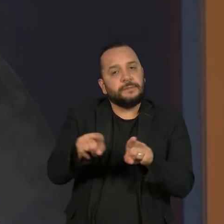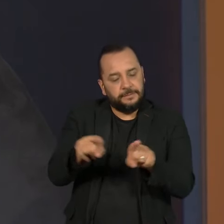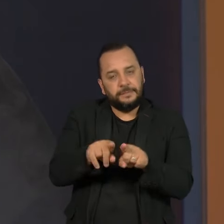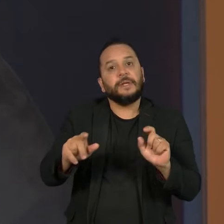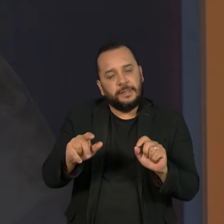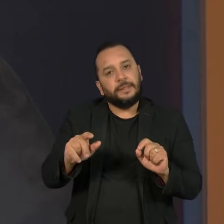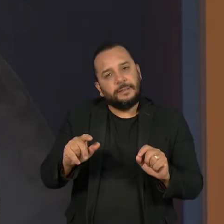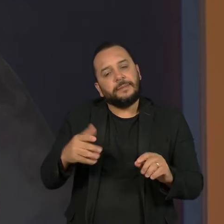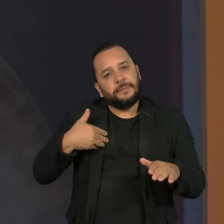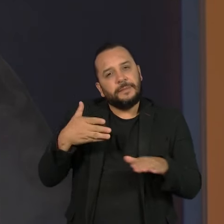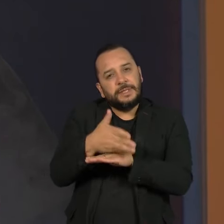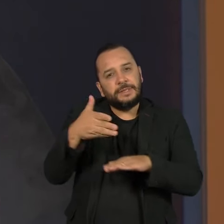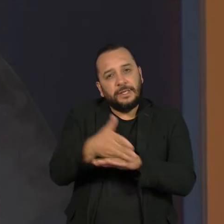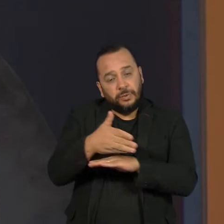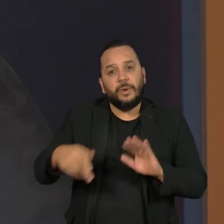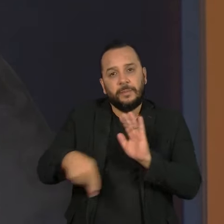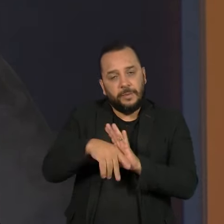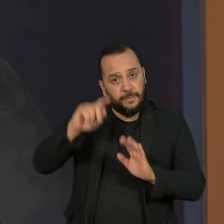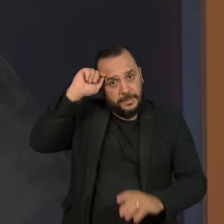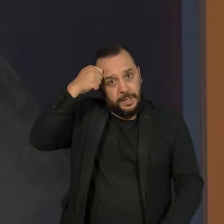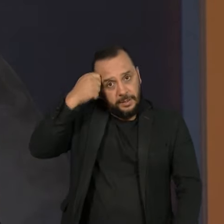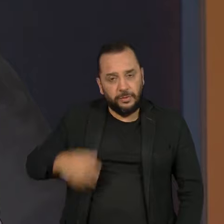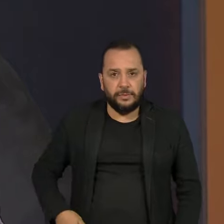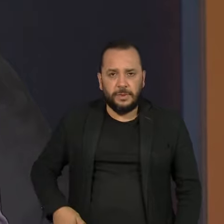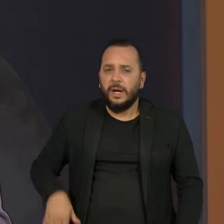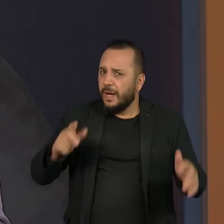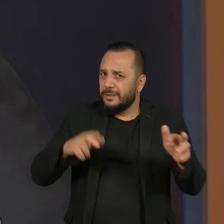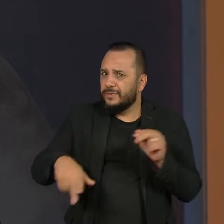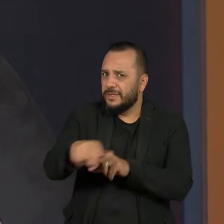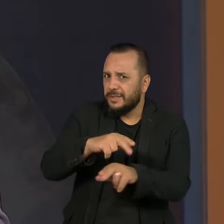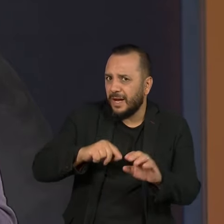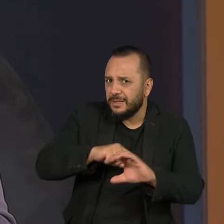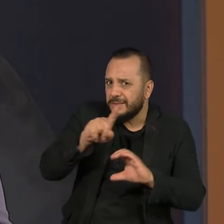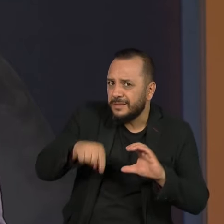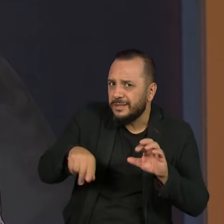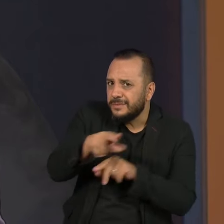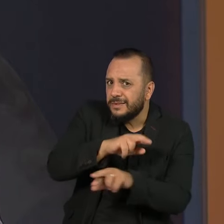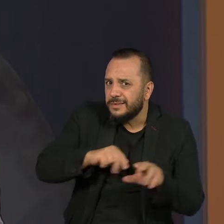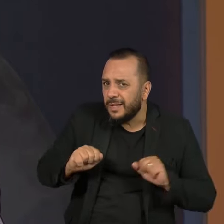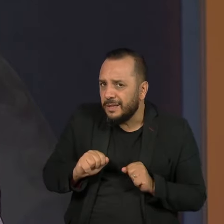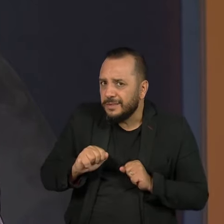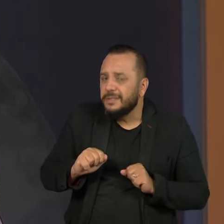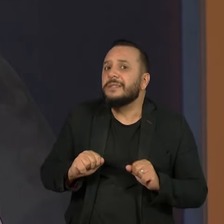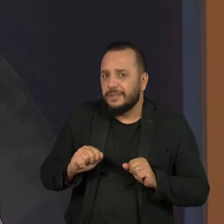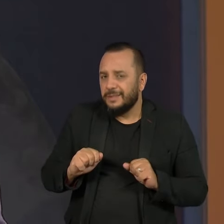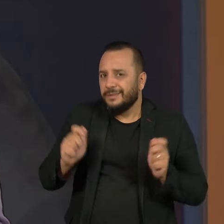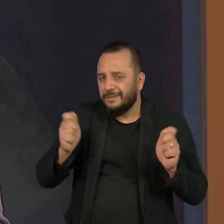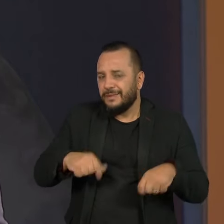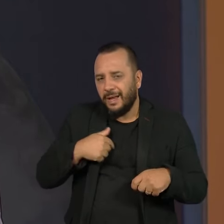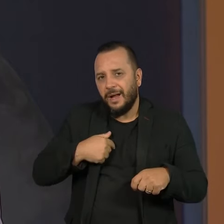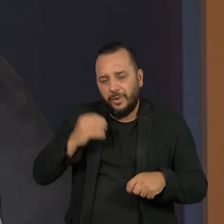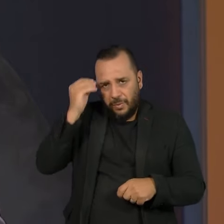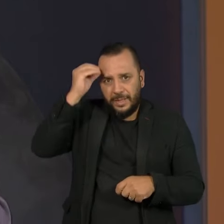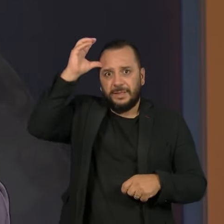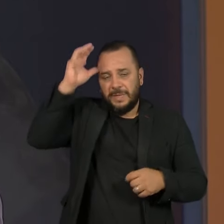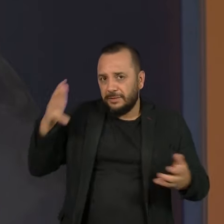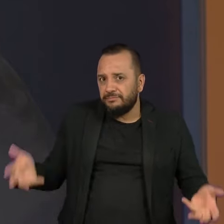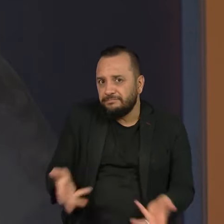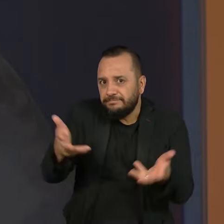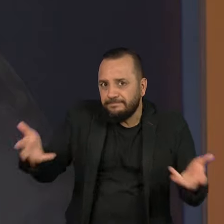participação de pesquisadores negros. A diversidade nas ciências é capaz de enriquecer a produção de conhecimento